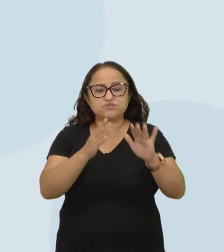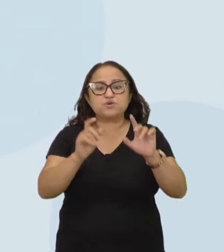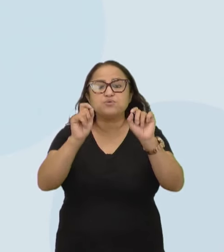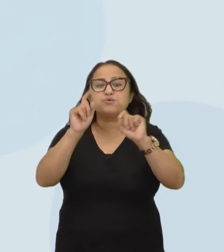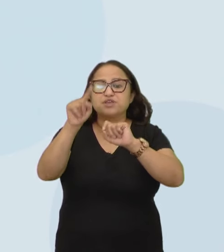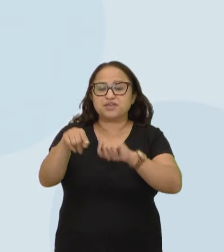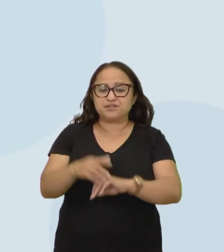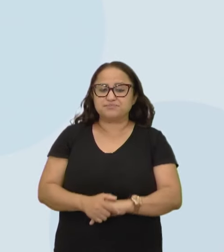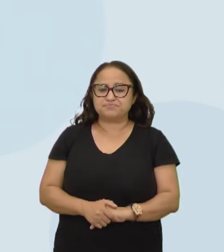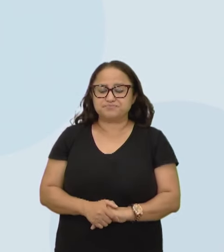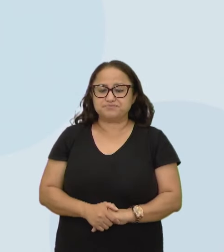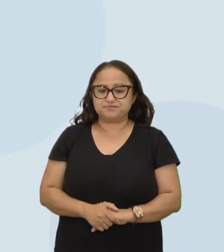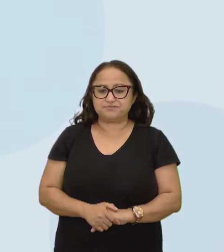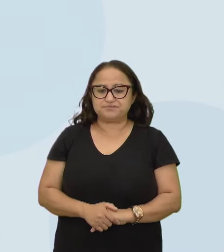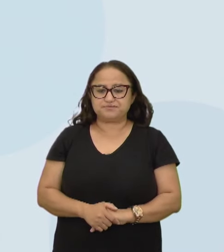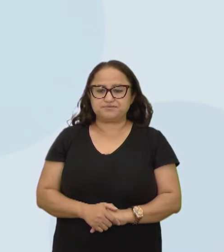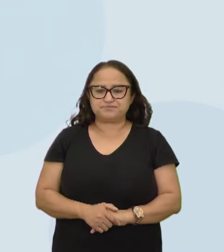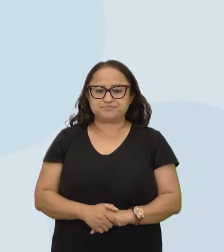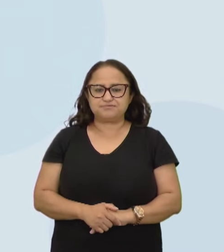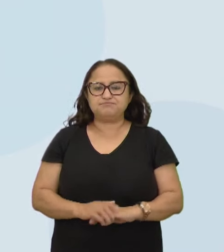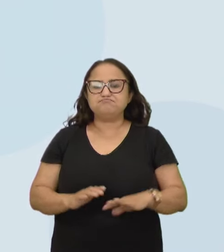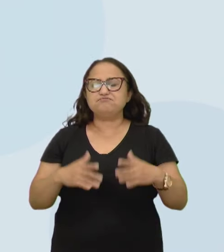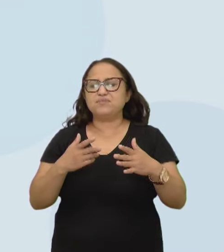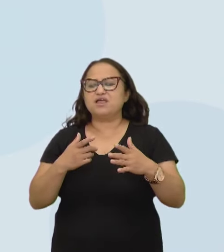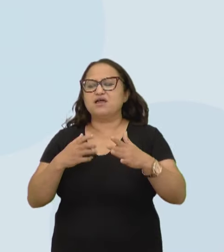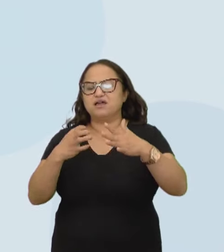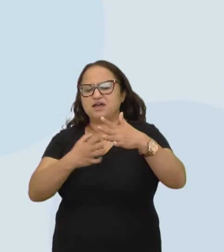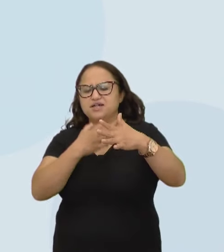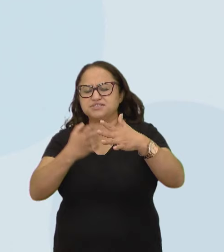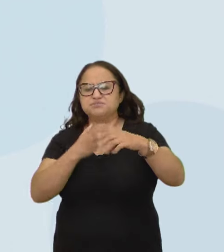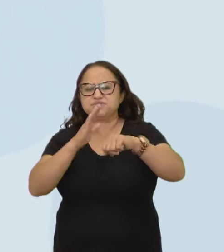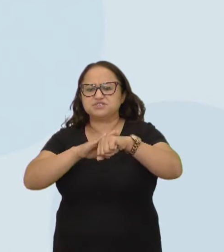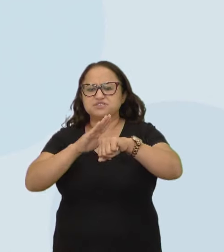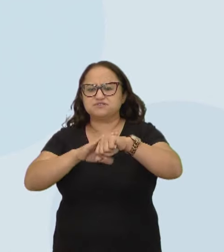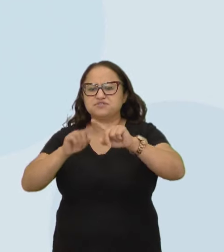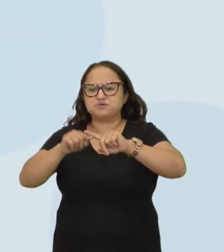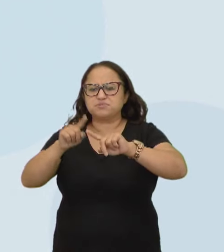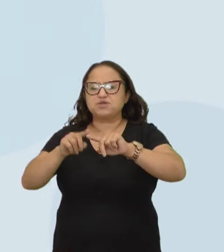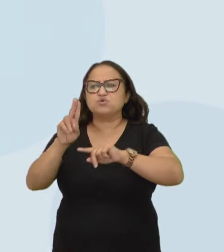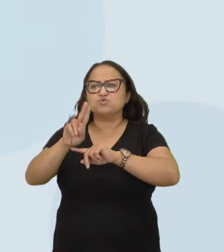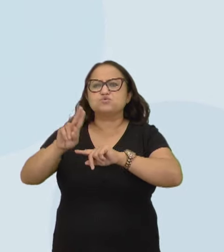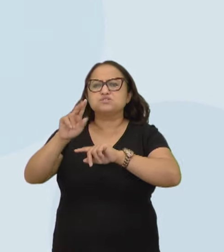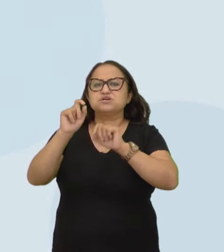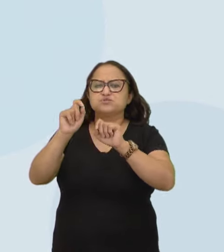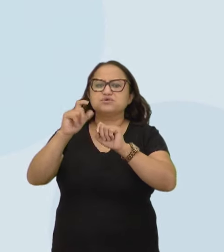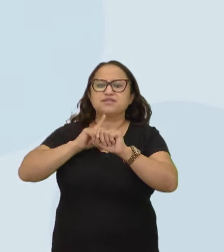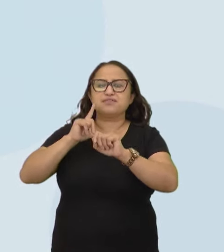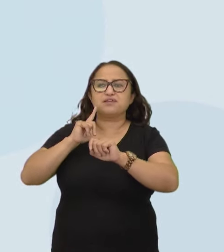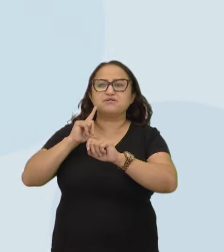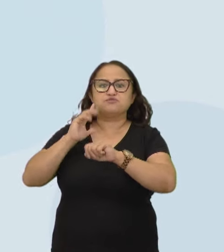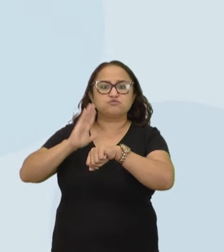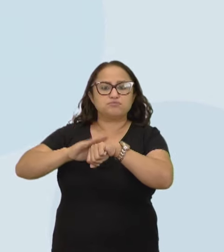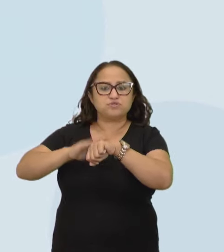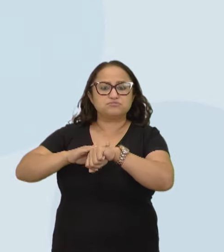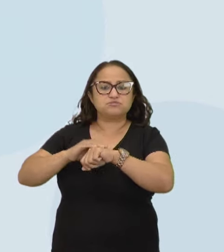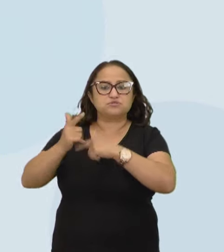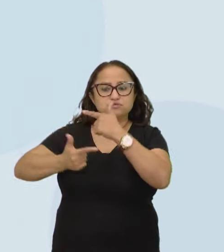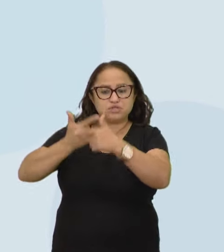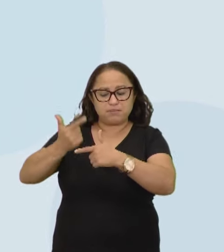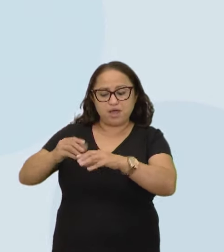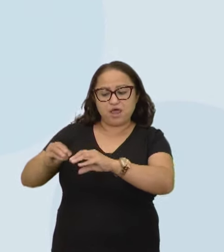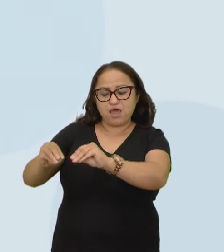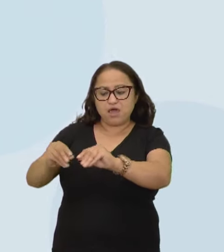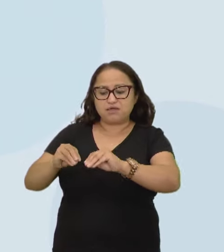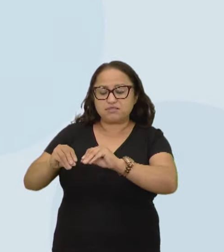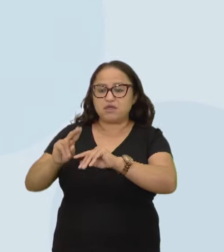só. As empresas produzem bens utilizando os insumos. Quais são esses insumos? O trabalho, a terra